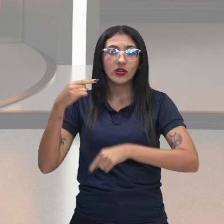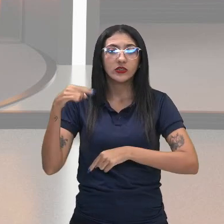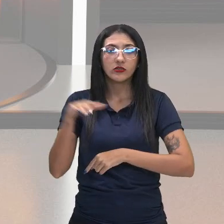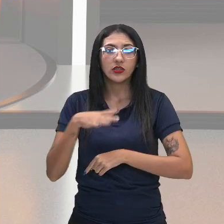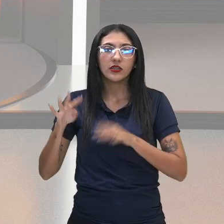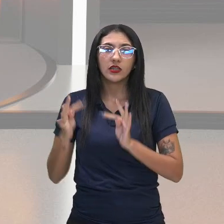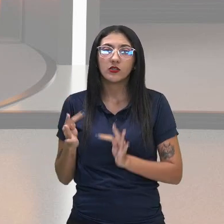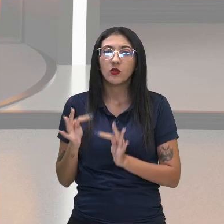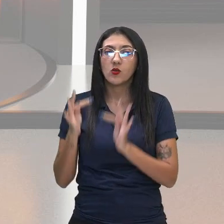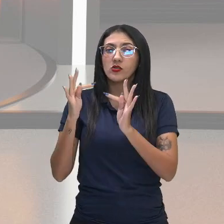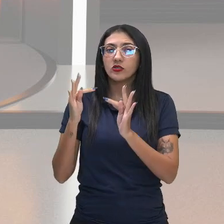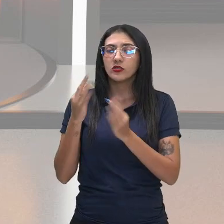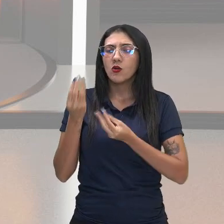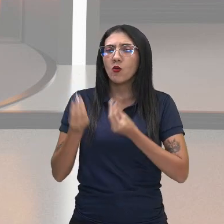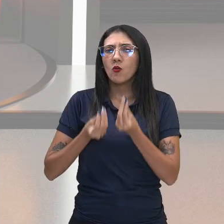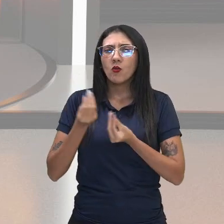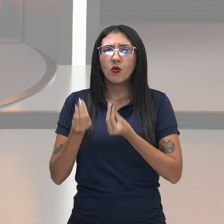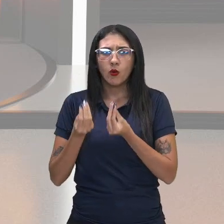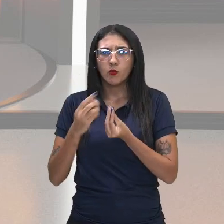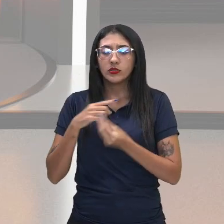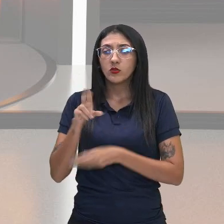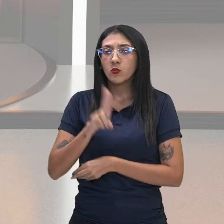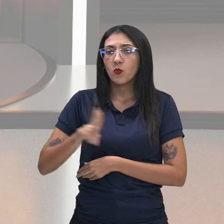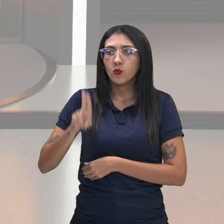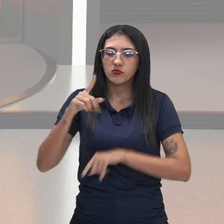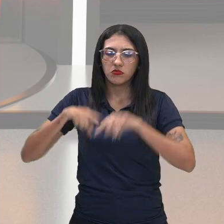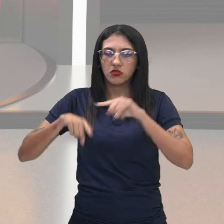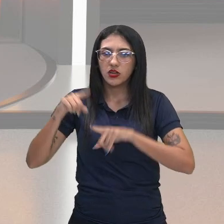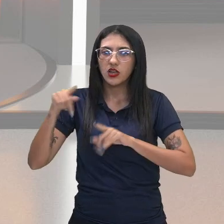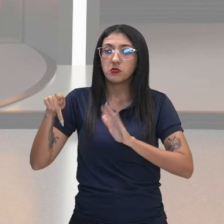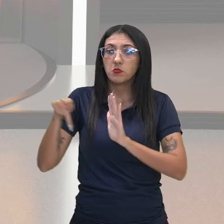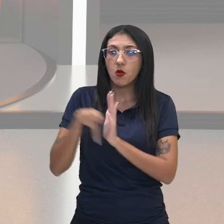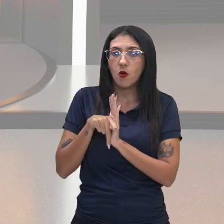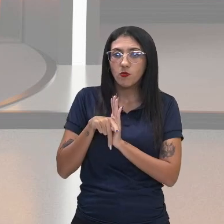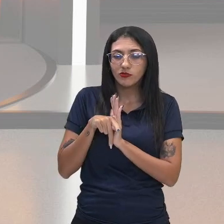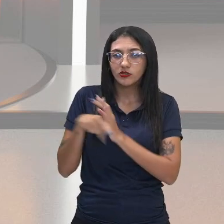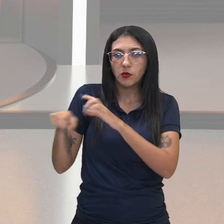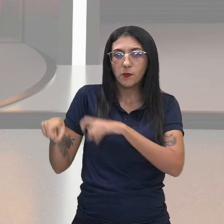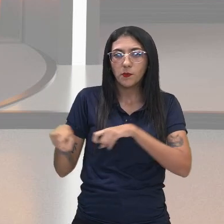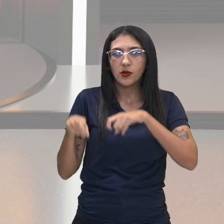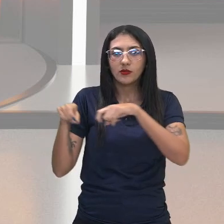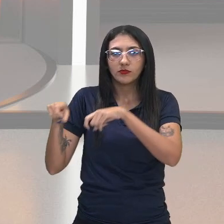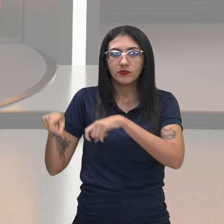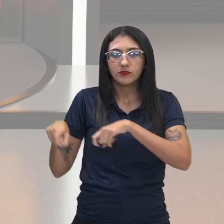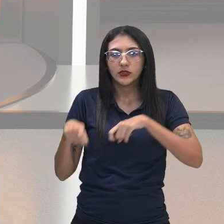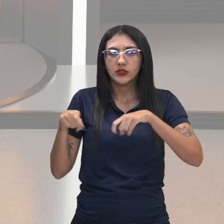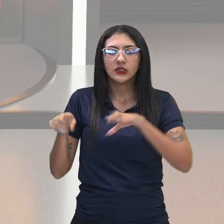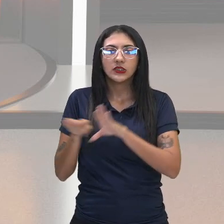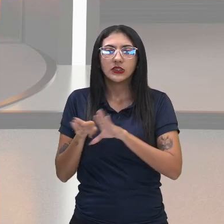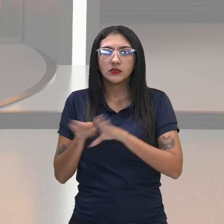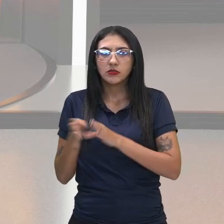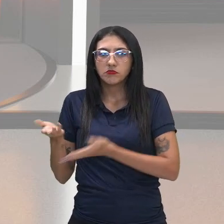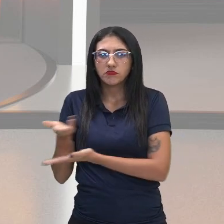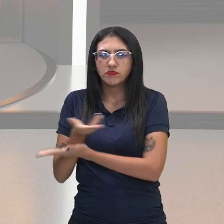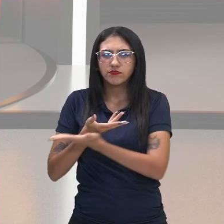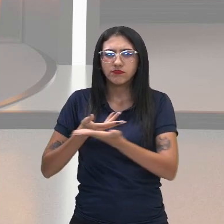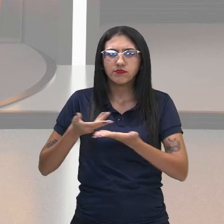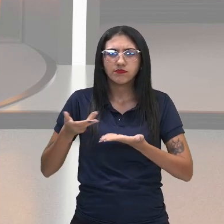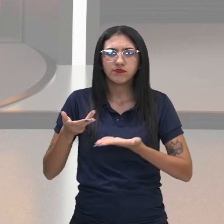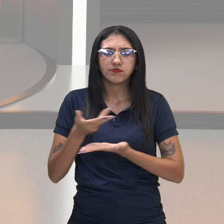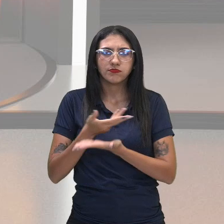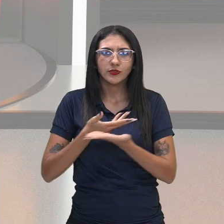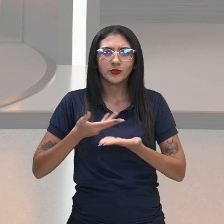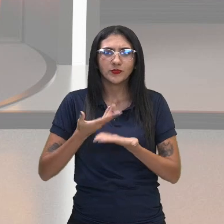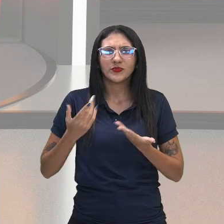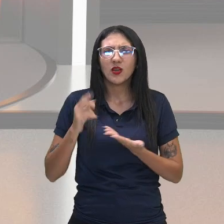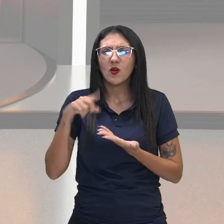como o uso do arado pesado e a rotação de culturas. Como assim um arado pesado? É um